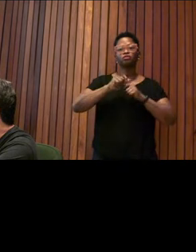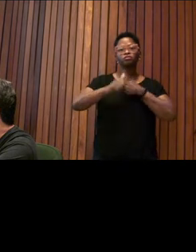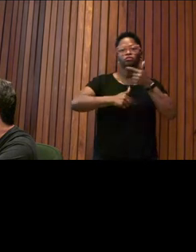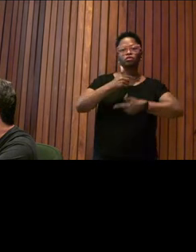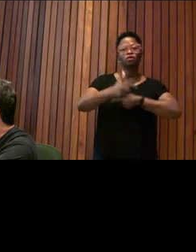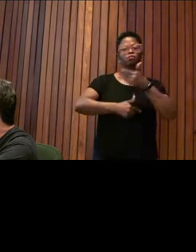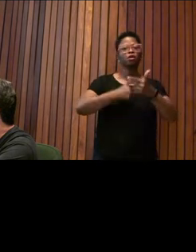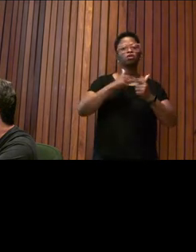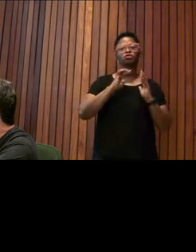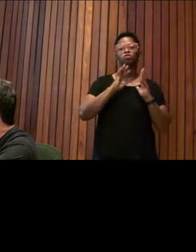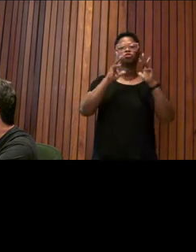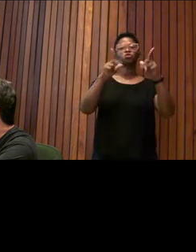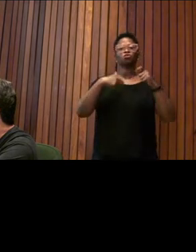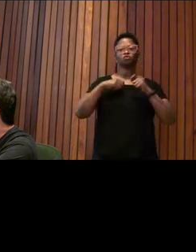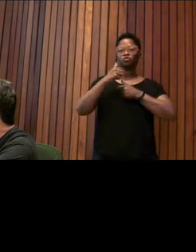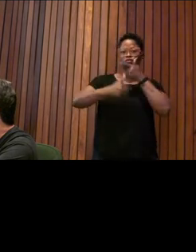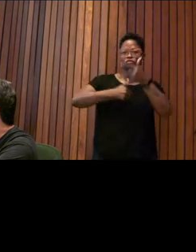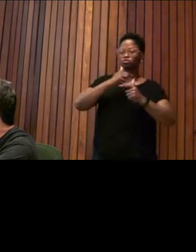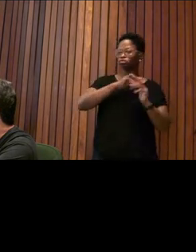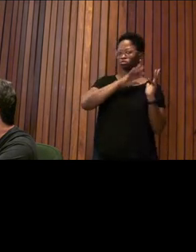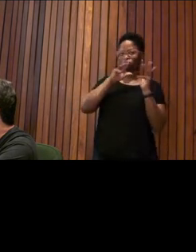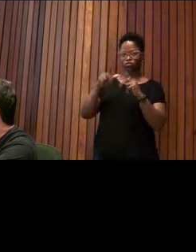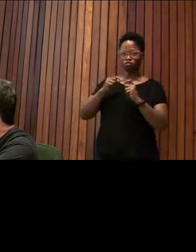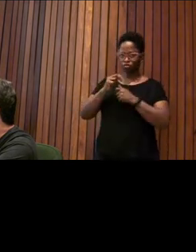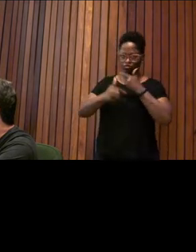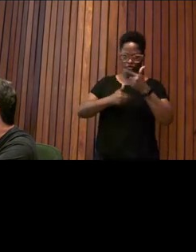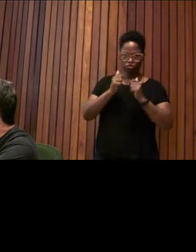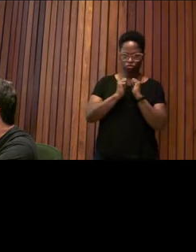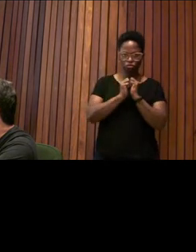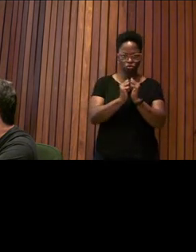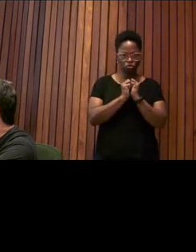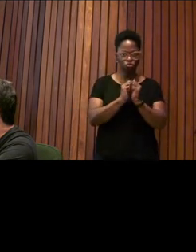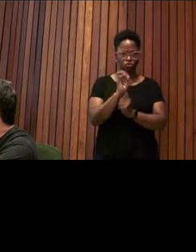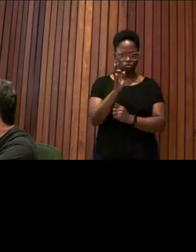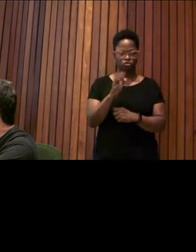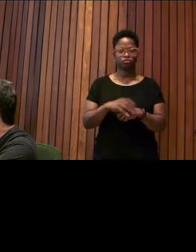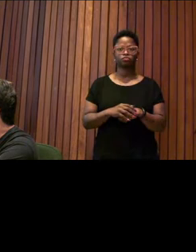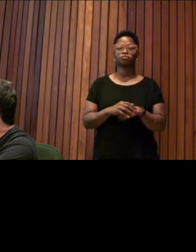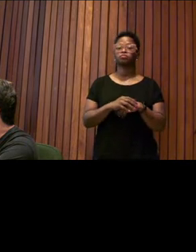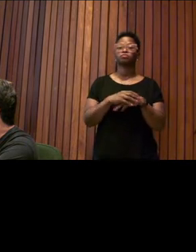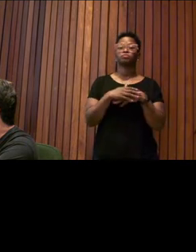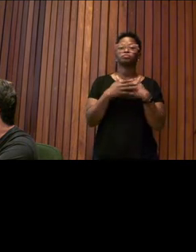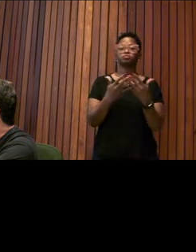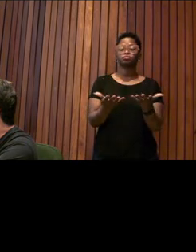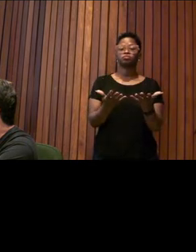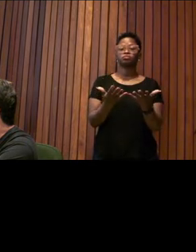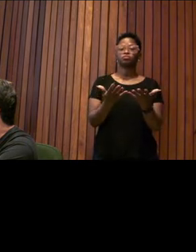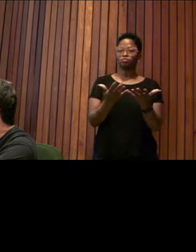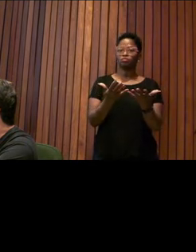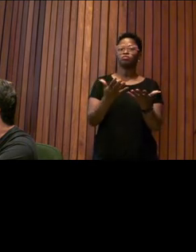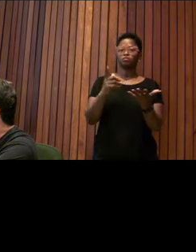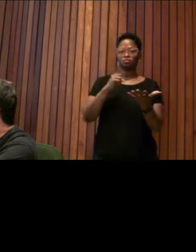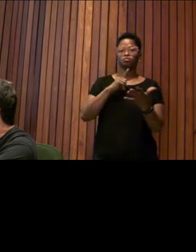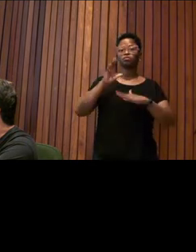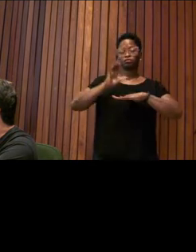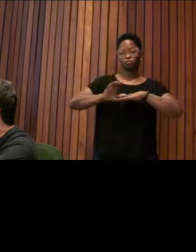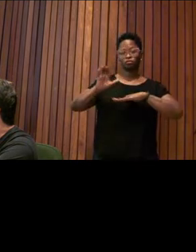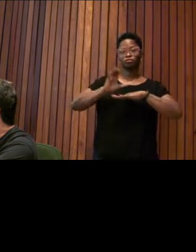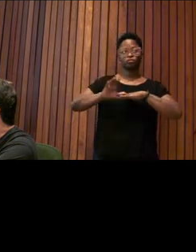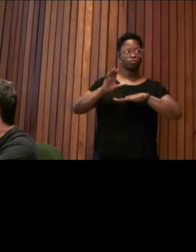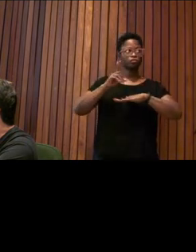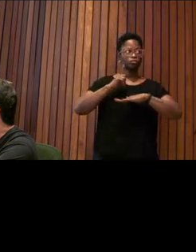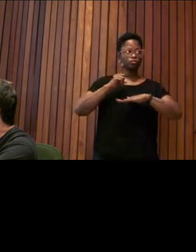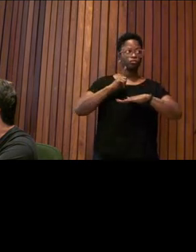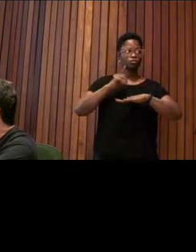trabalho, todos nós fizemos um trabalho juntos, né? Em que houve o curso, né?